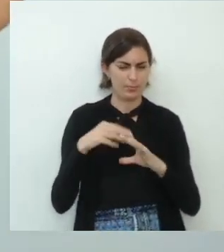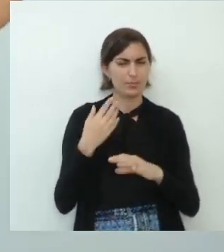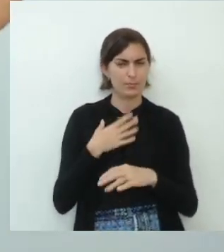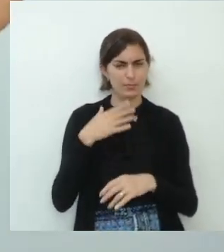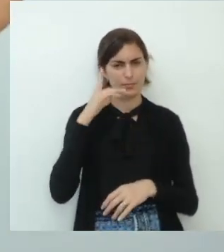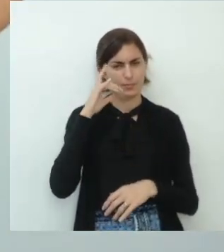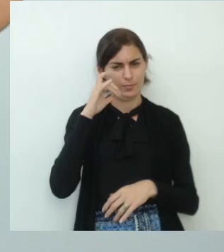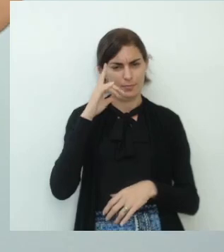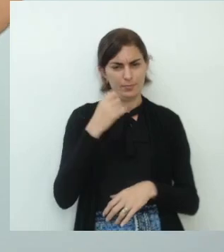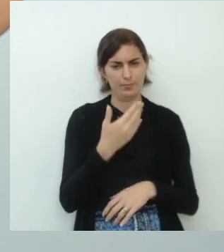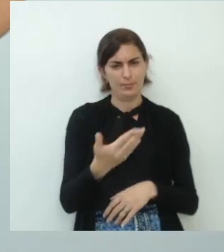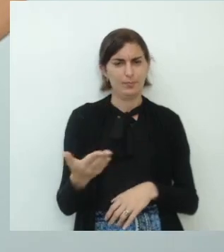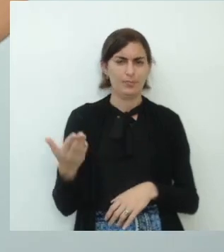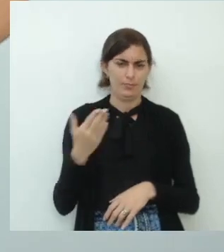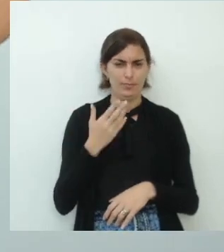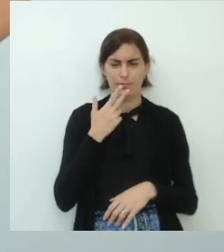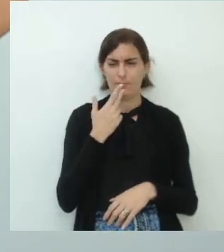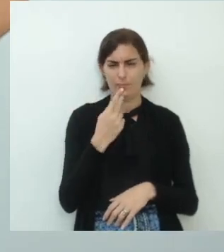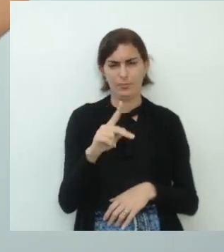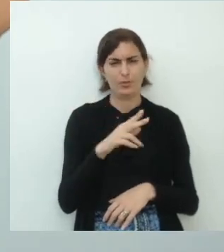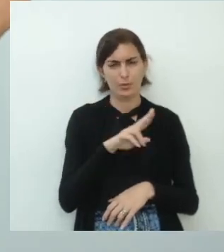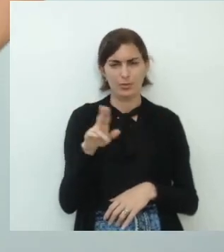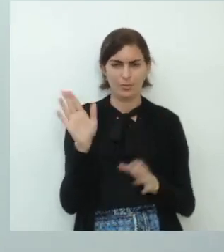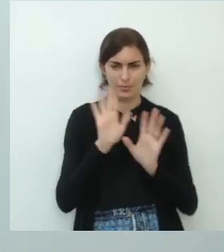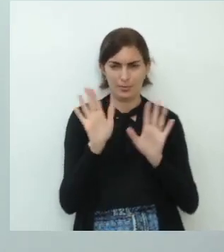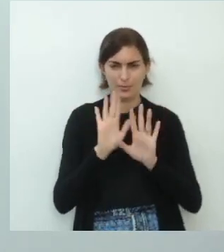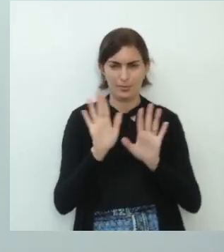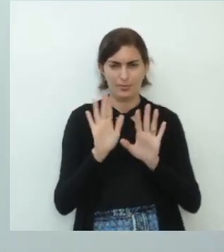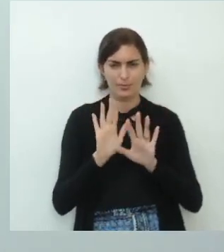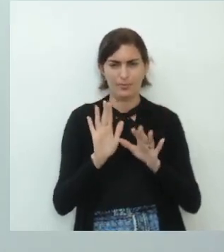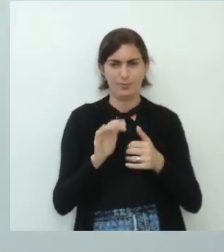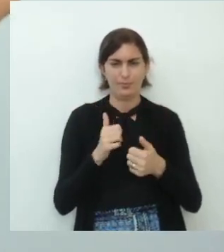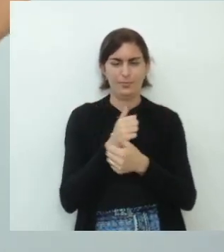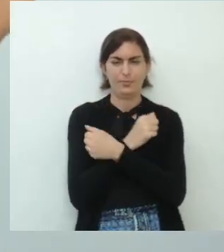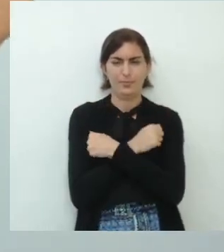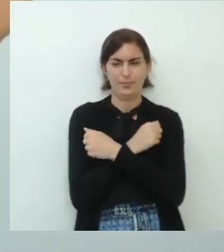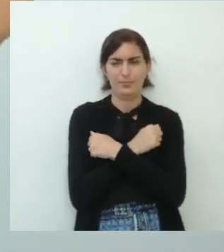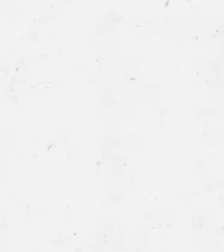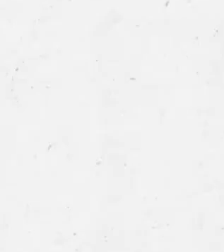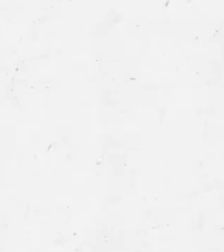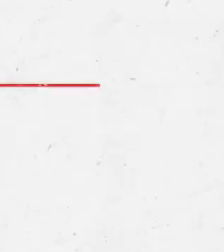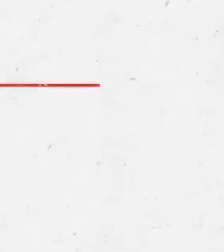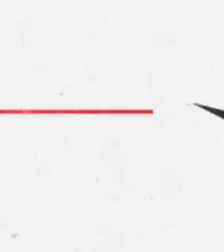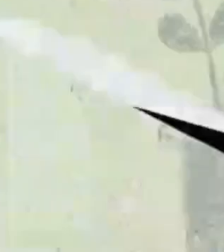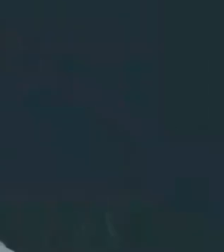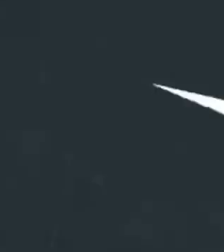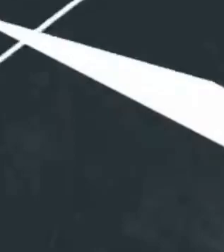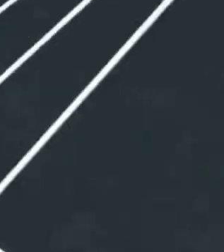Instagram, que a gente vai estar aqui falando no teu nome. Valeu, brigadão, forte abraço, tchau, tchau.